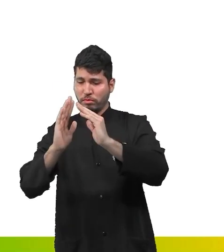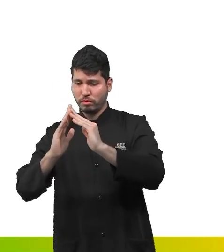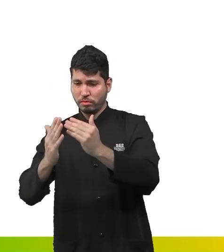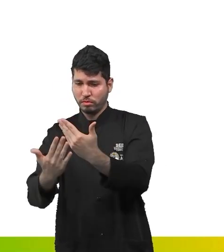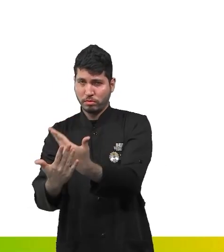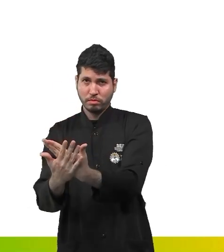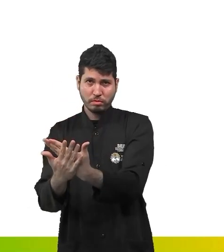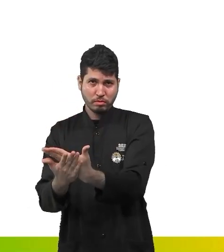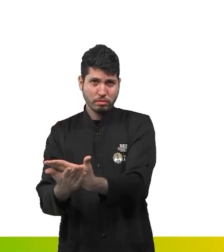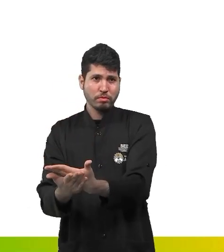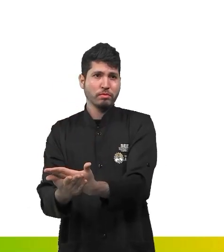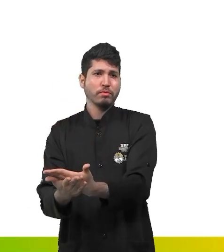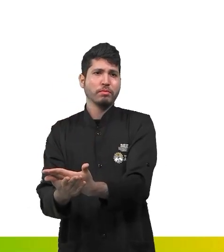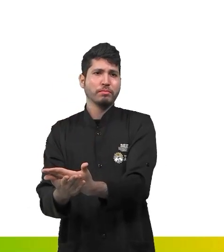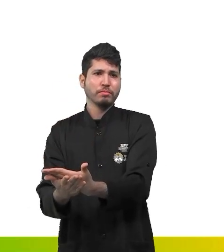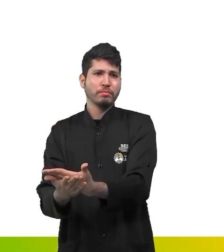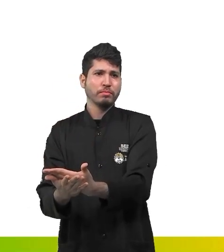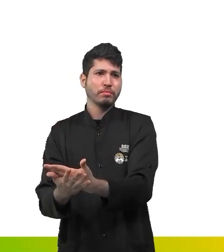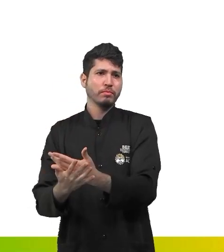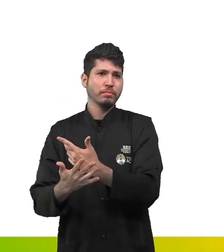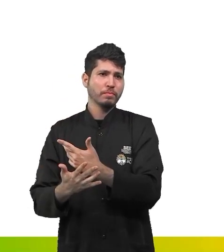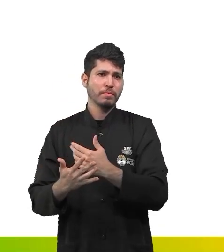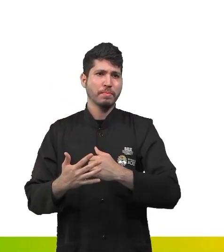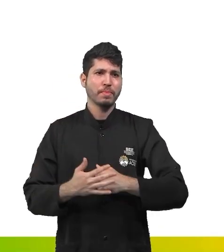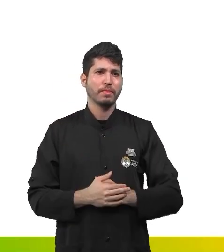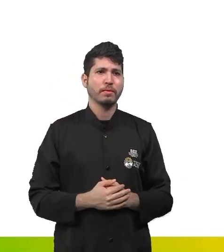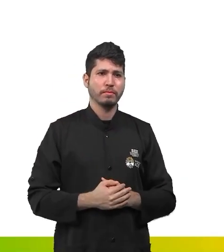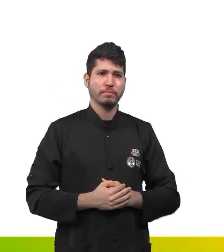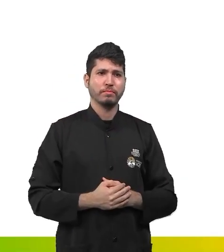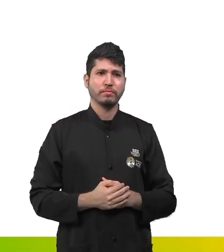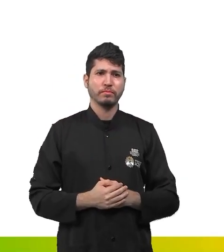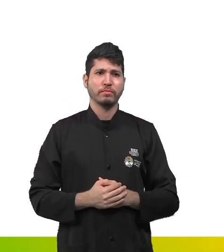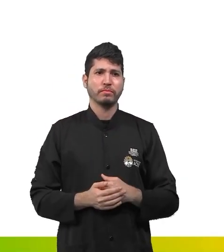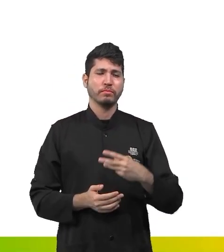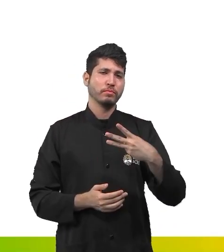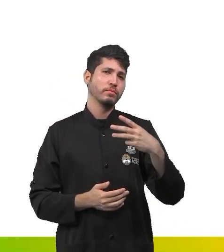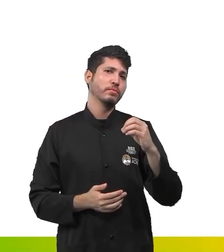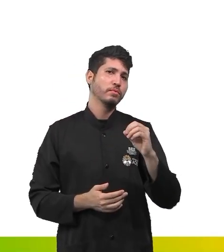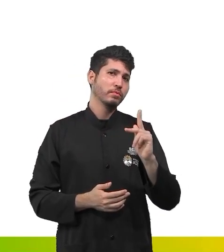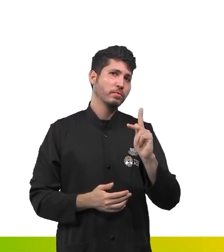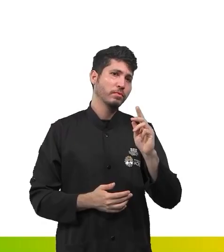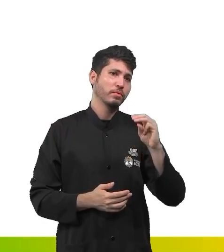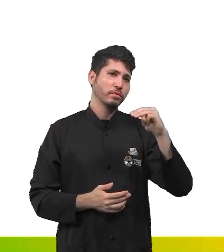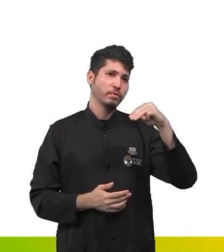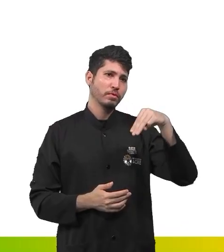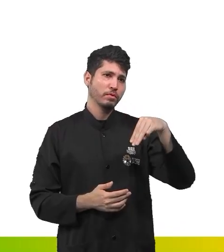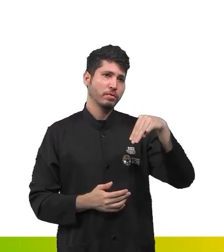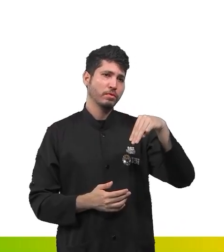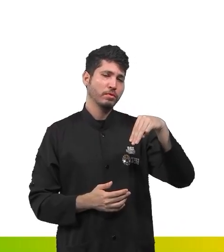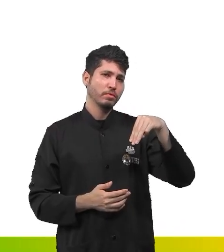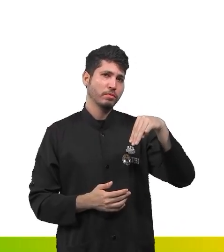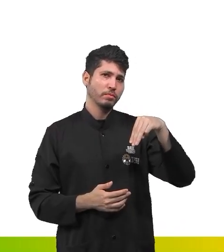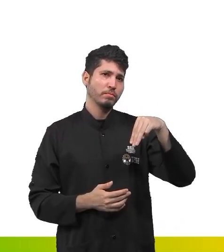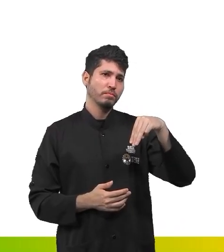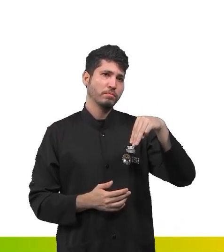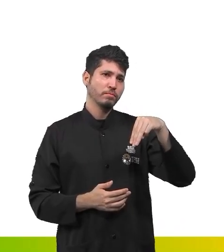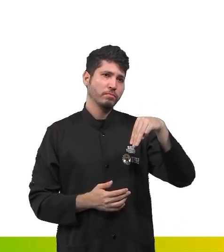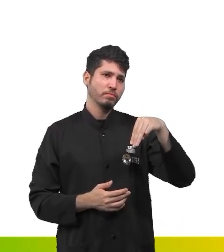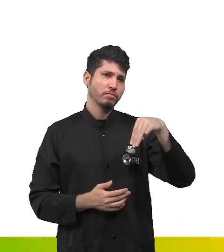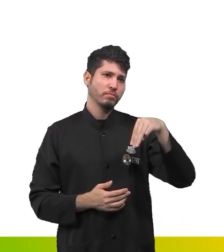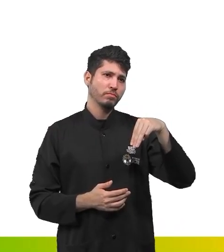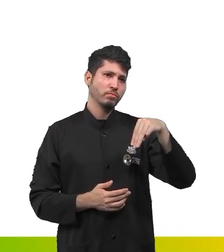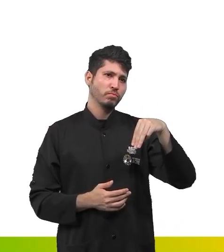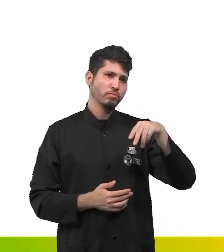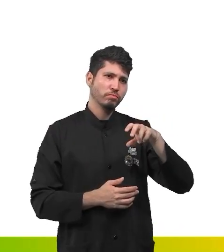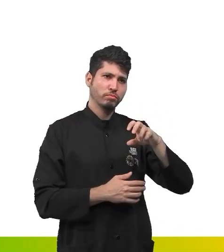km por hora, ele demorava para chegar na escola 15 minutos.